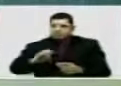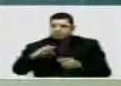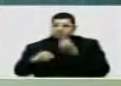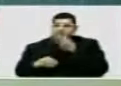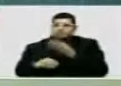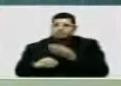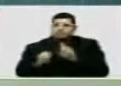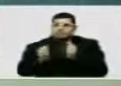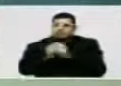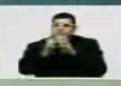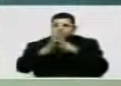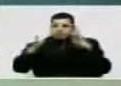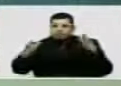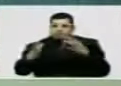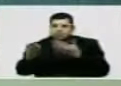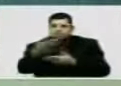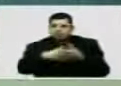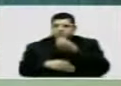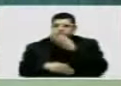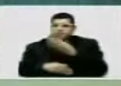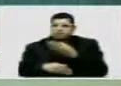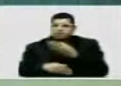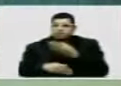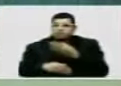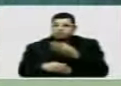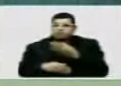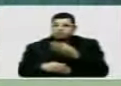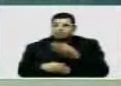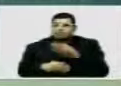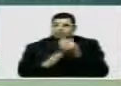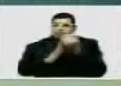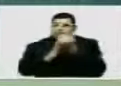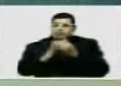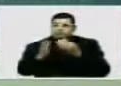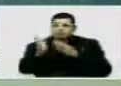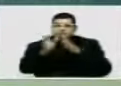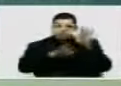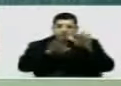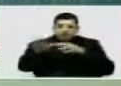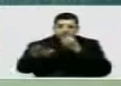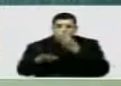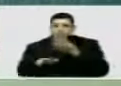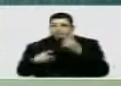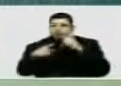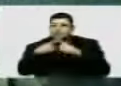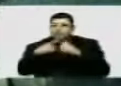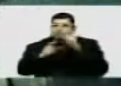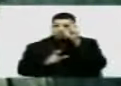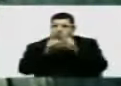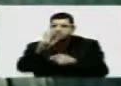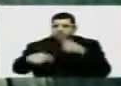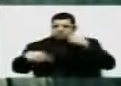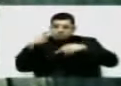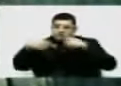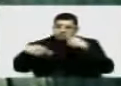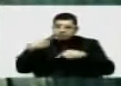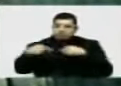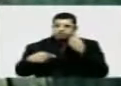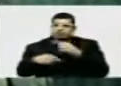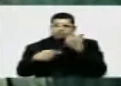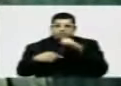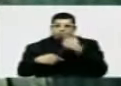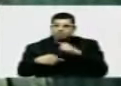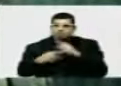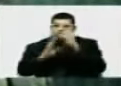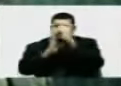Preto, de nos alfinetarmos, de nos apequenarmos nas disputas por posições políticas. Nós